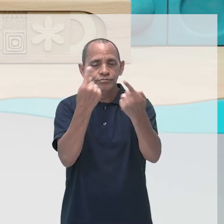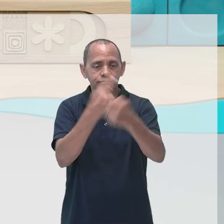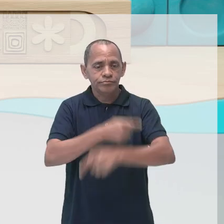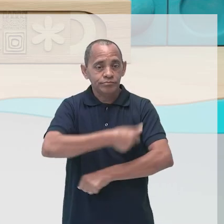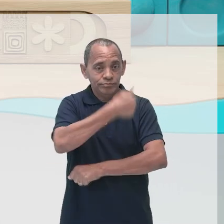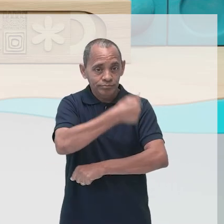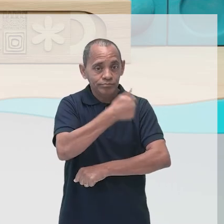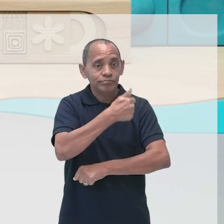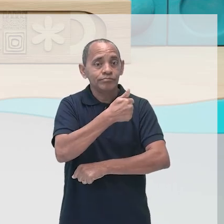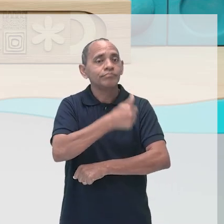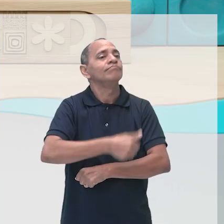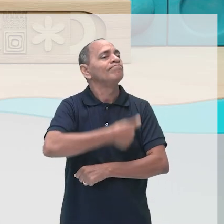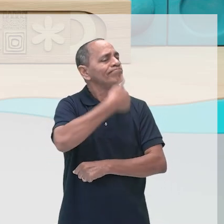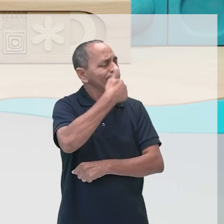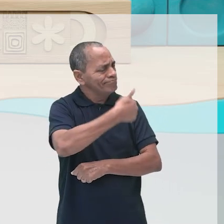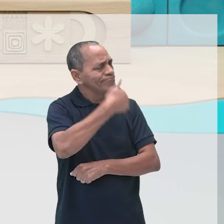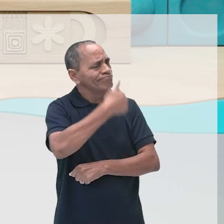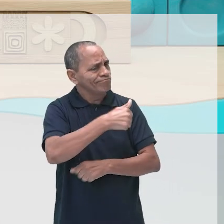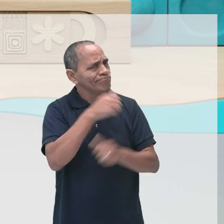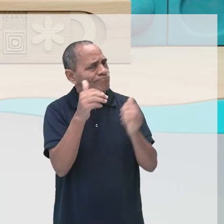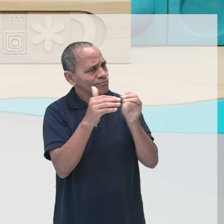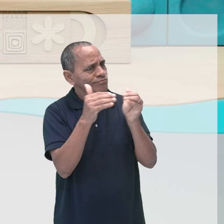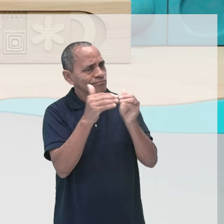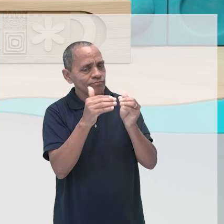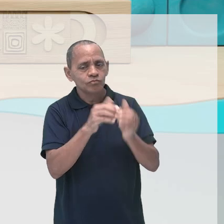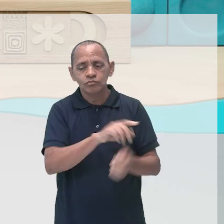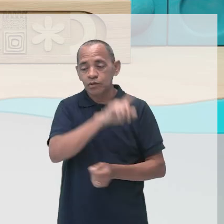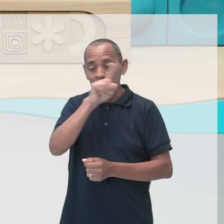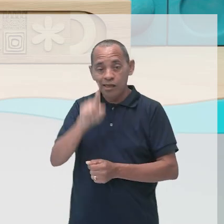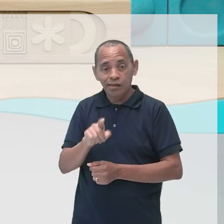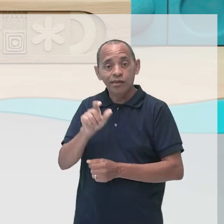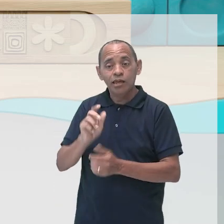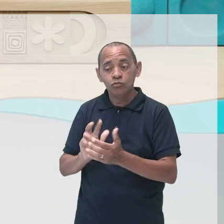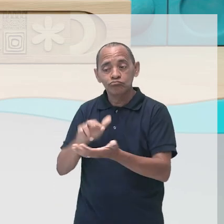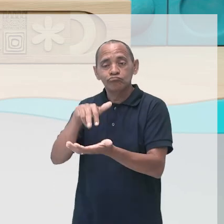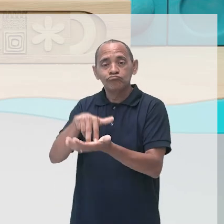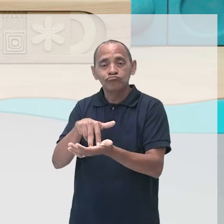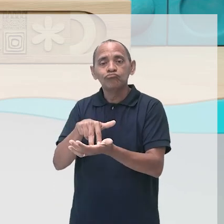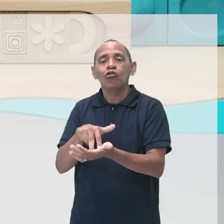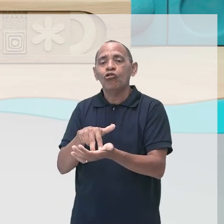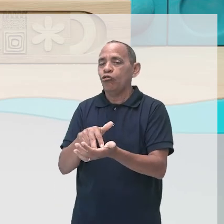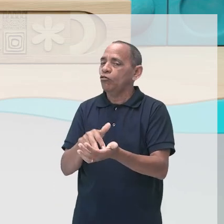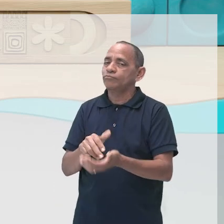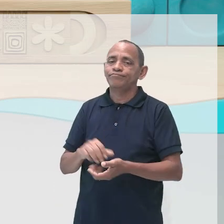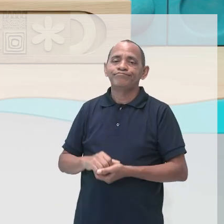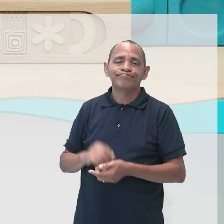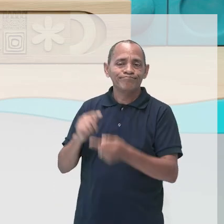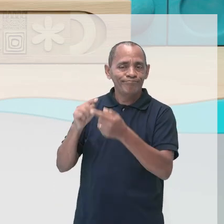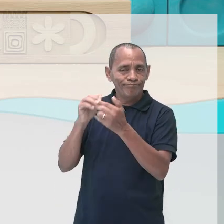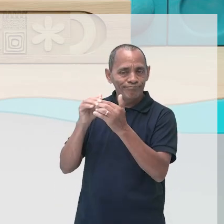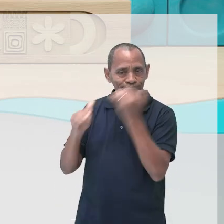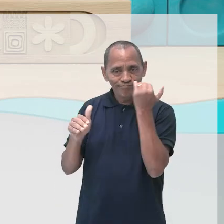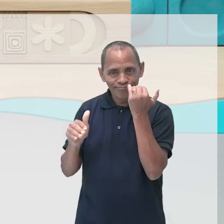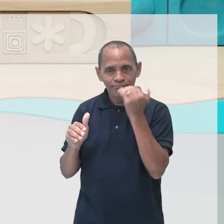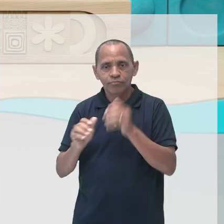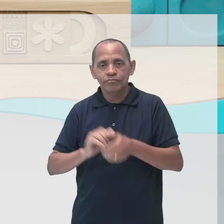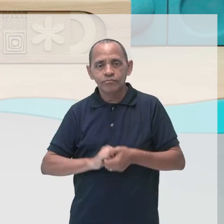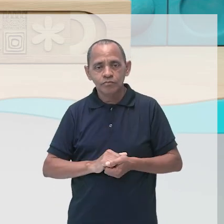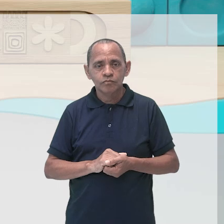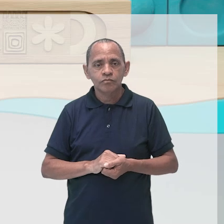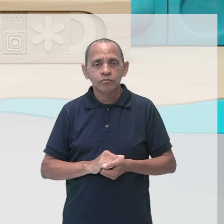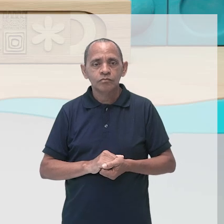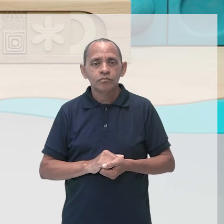que era a favor. Aqui ele se posiciona contra, ok? Agora, também podemos ter pessoas